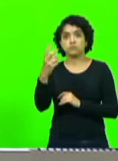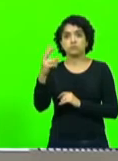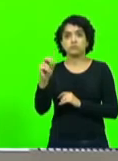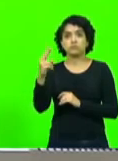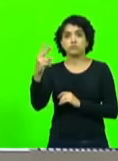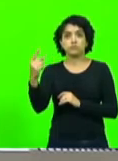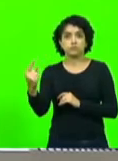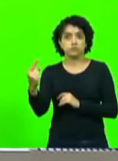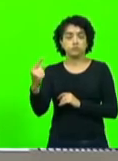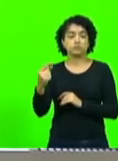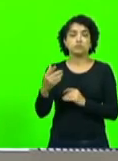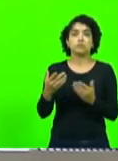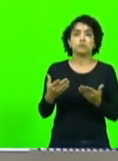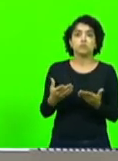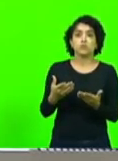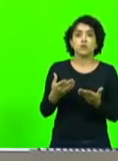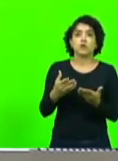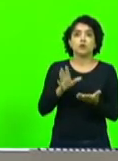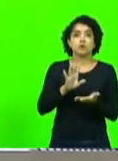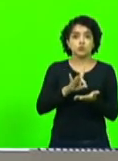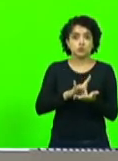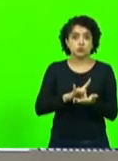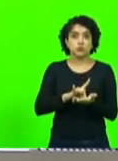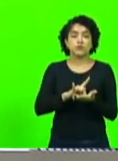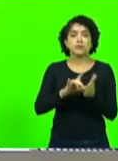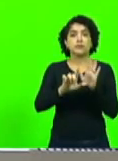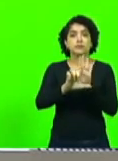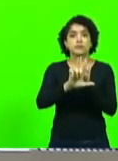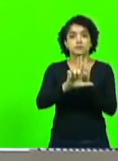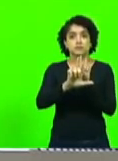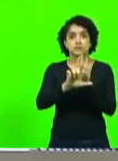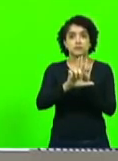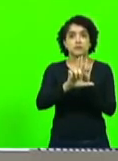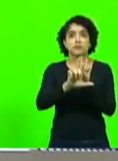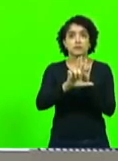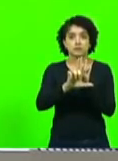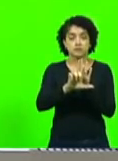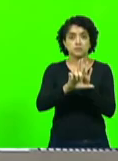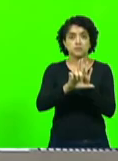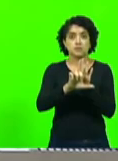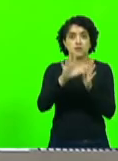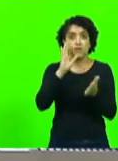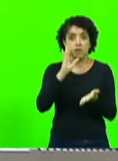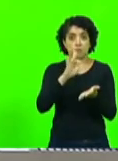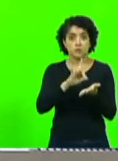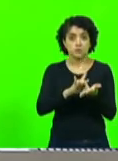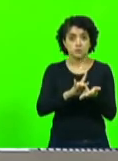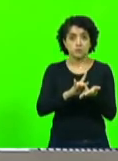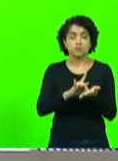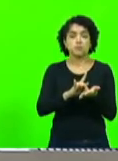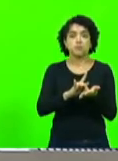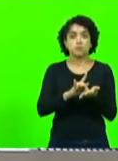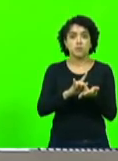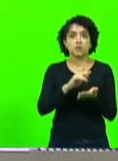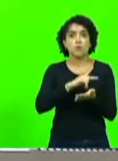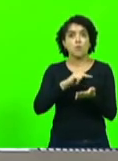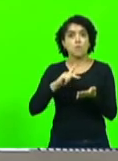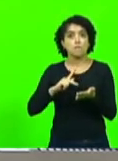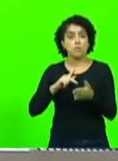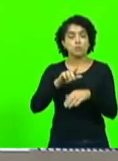18.278/2021, que consolida as leis que dispõem sobre o reconhecimento de utilidade pública